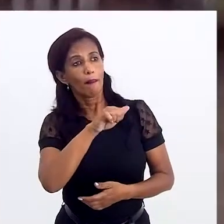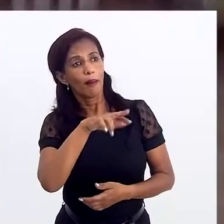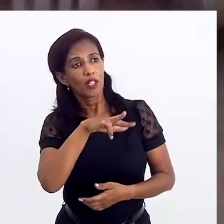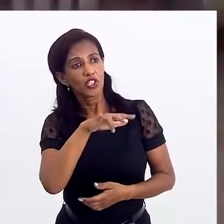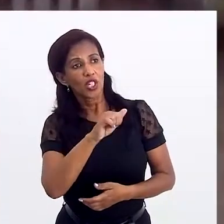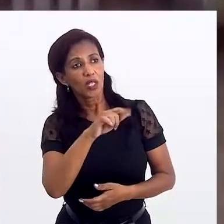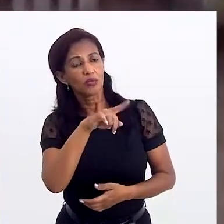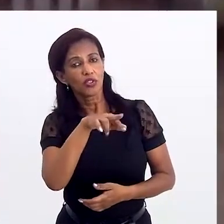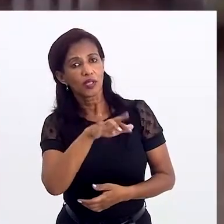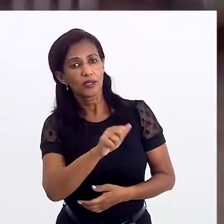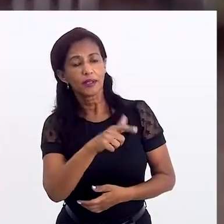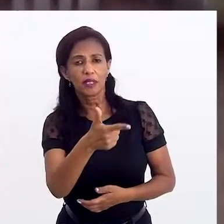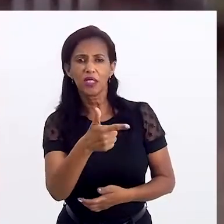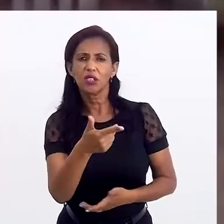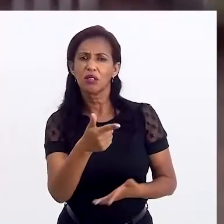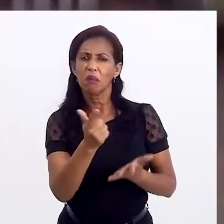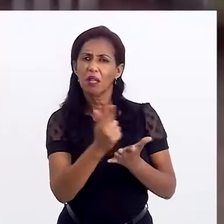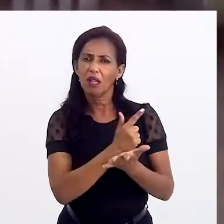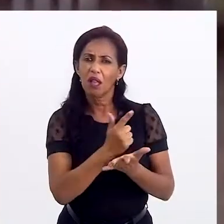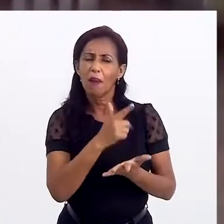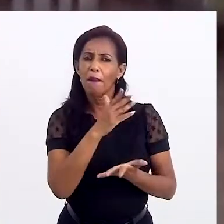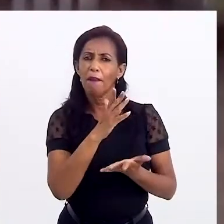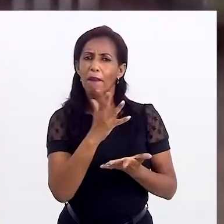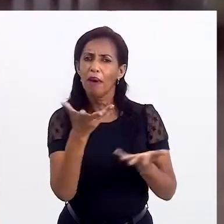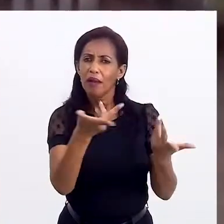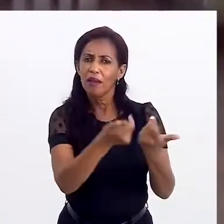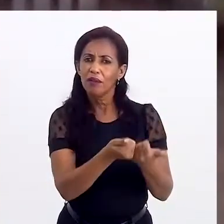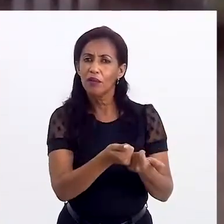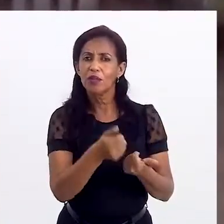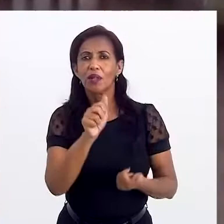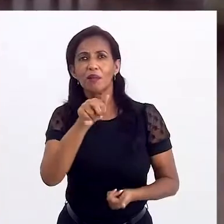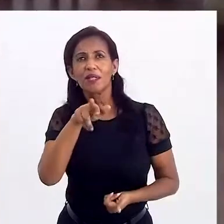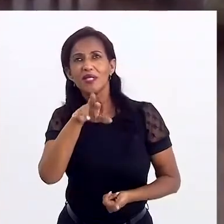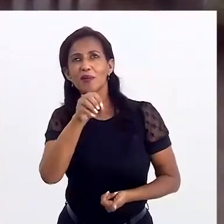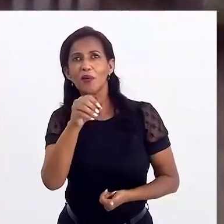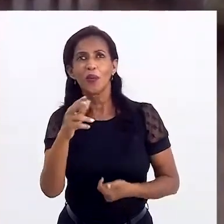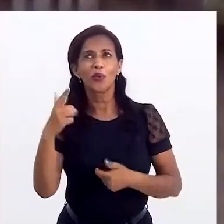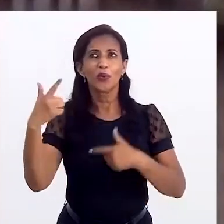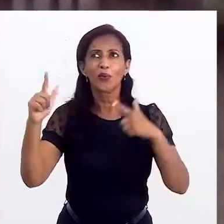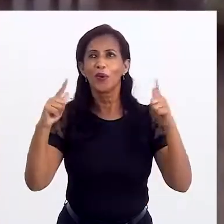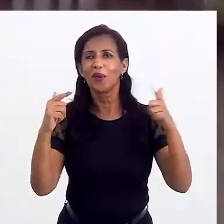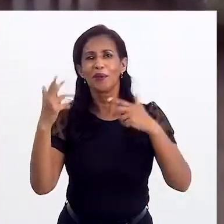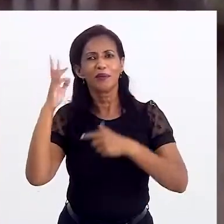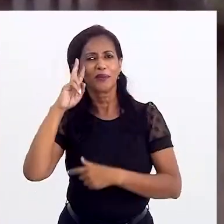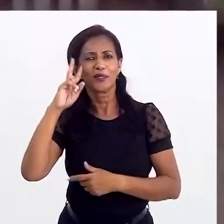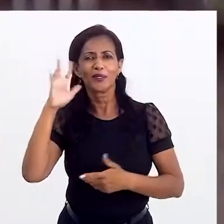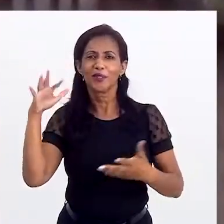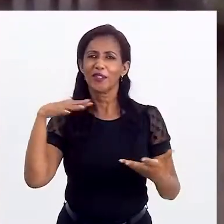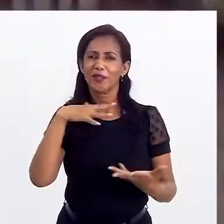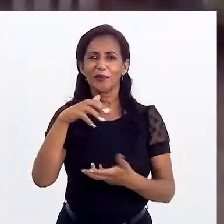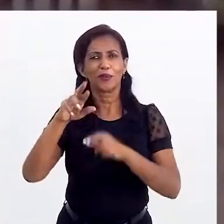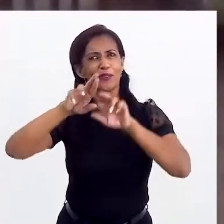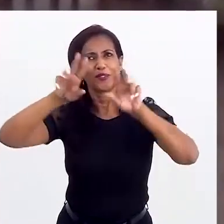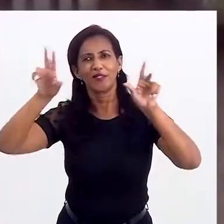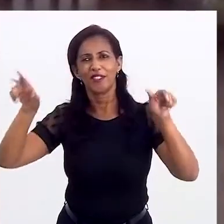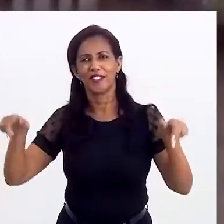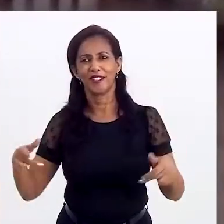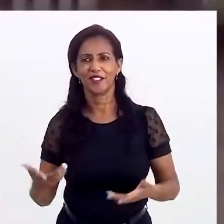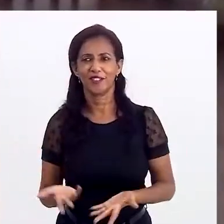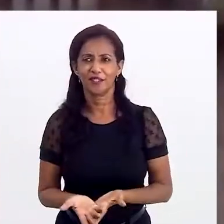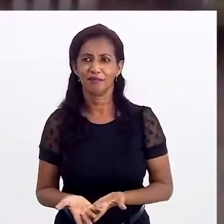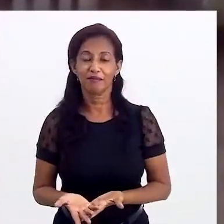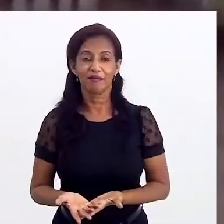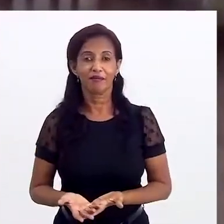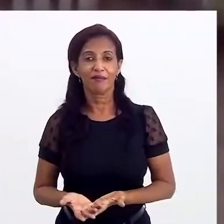estuda Machado de Assis, uma literatura maravilhosa, mas sempre o autor é uma coisa de outro mundo, né?